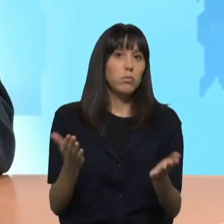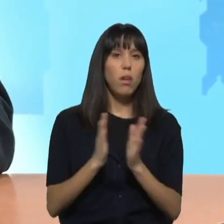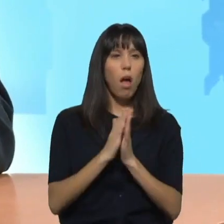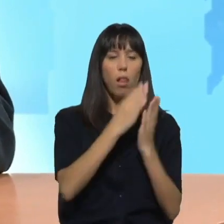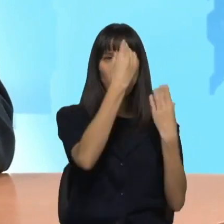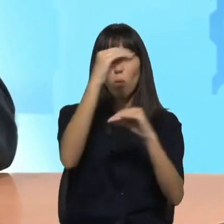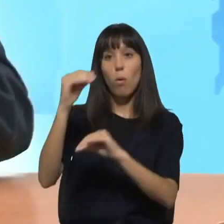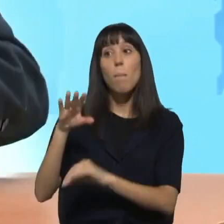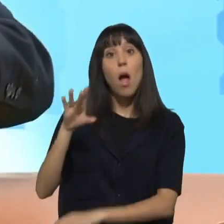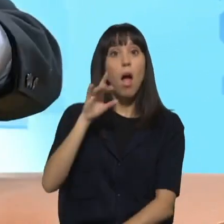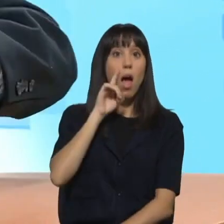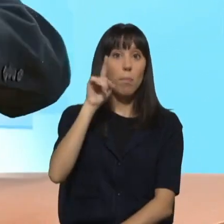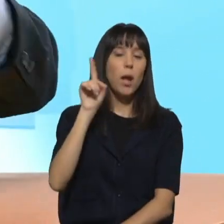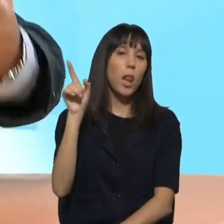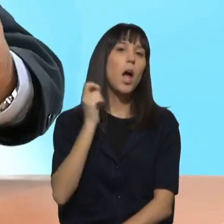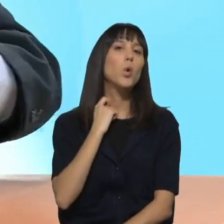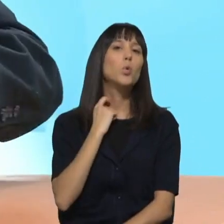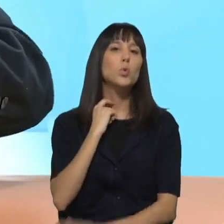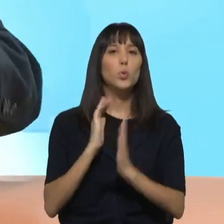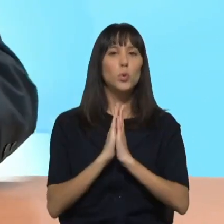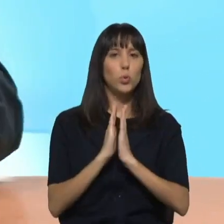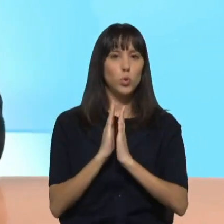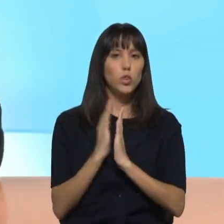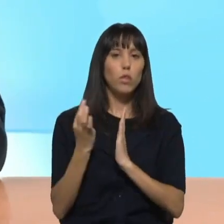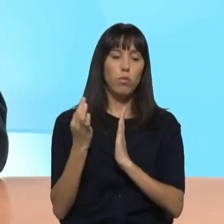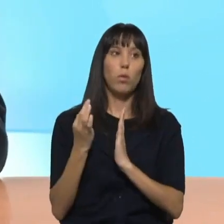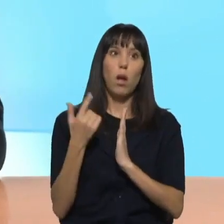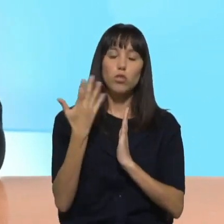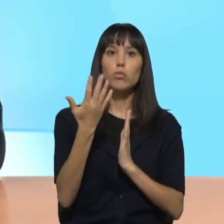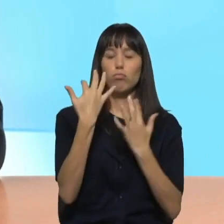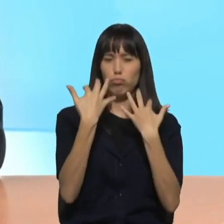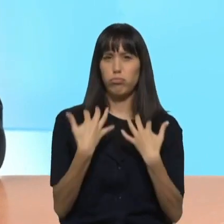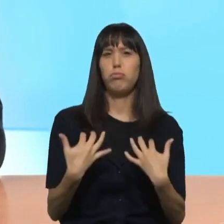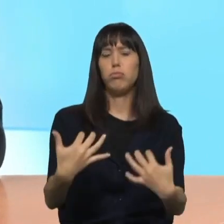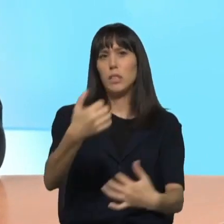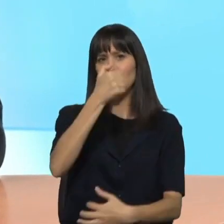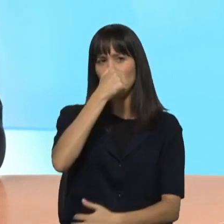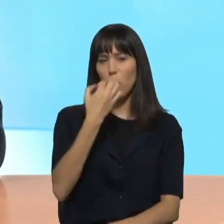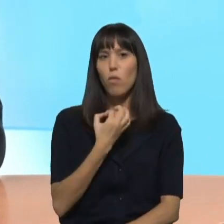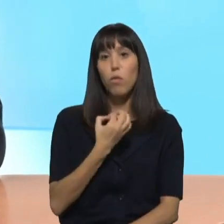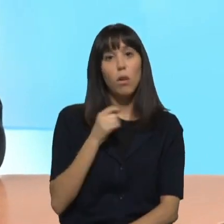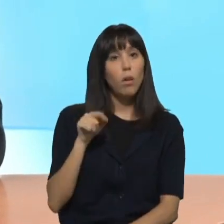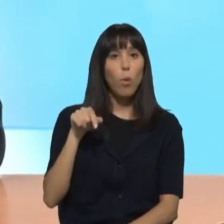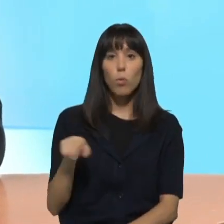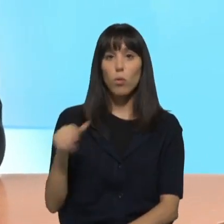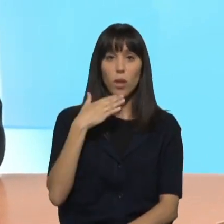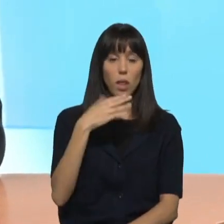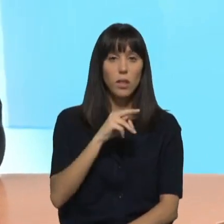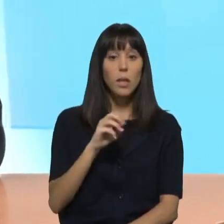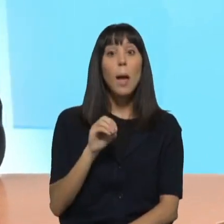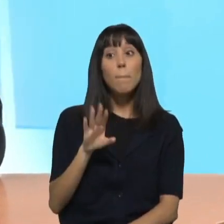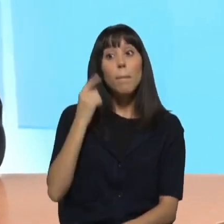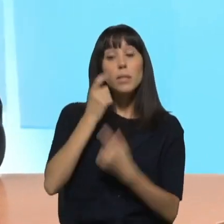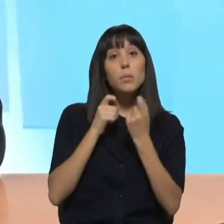na Alemanha os cursos de teologia tiveram uma altura que tinham muita gente e, portanto, o pensamento dele é